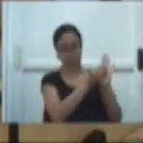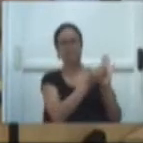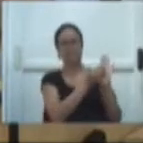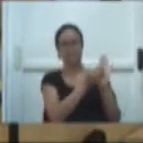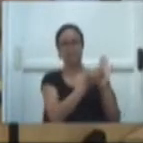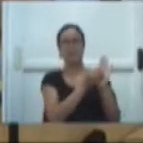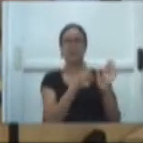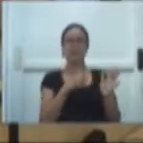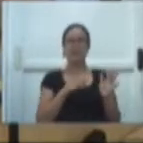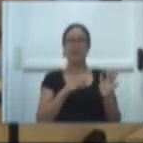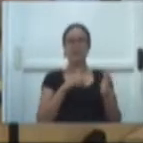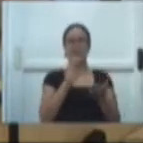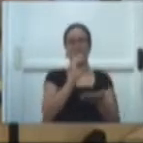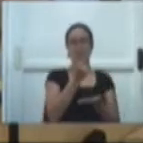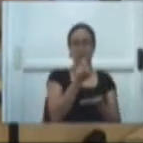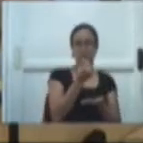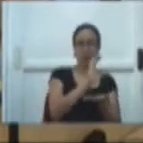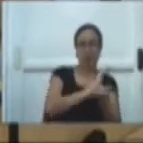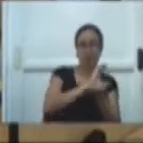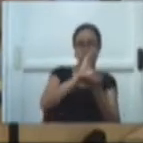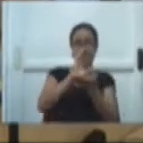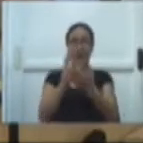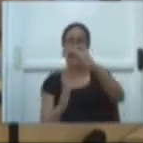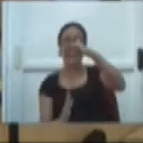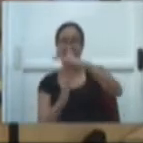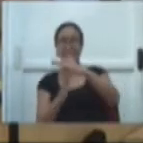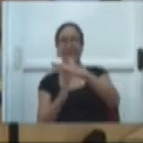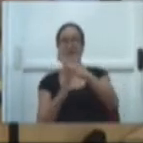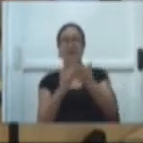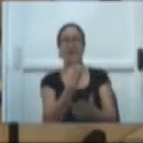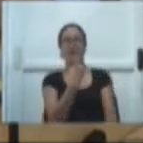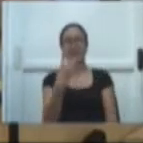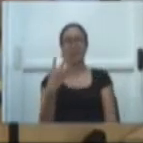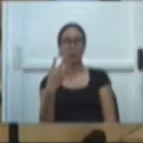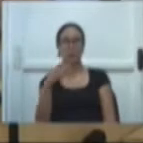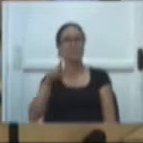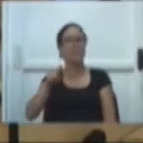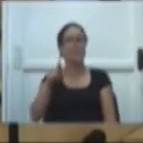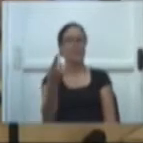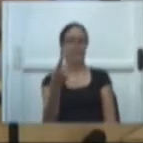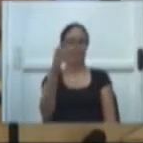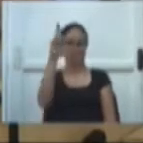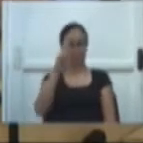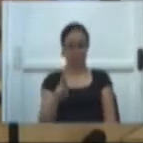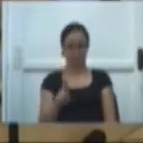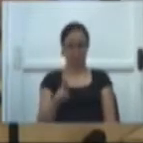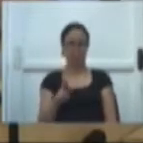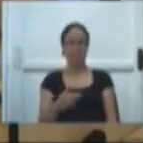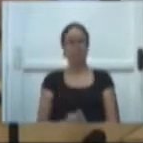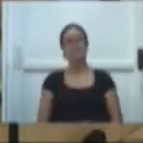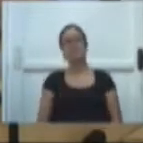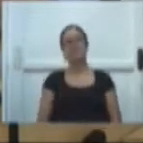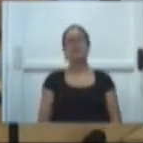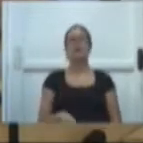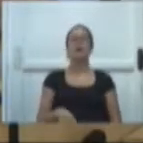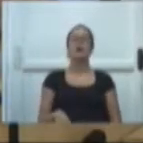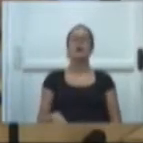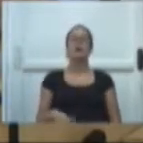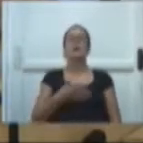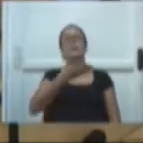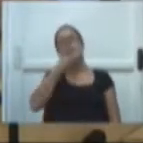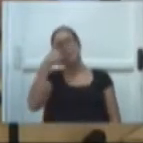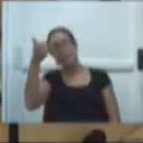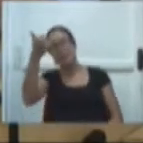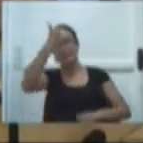de R$ 14.000 para os fins que especifica. Para melhor análise da proposta, encaminhamos a